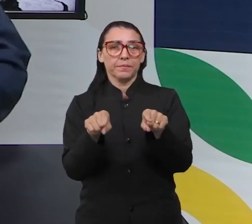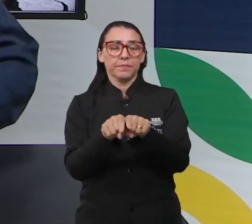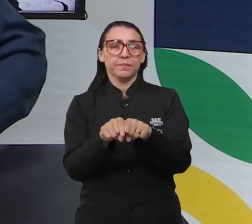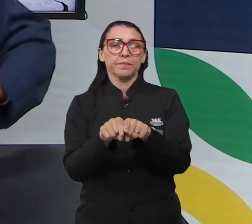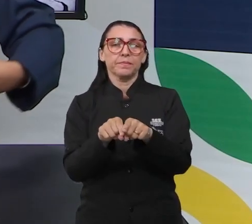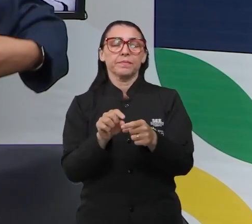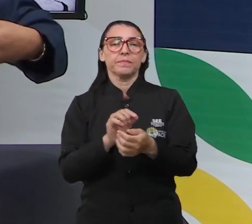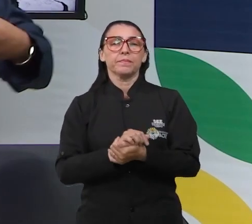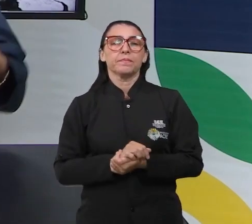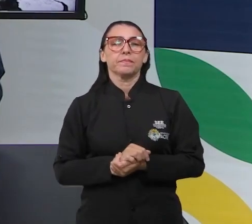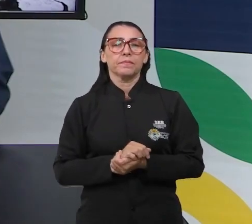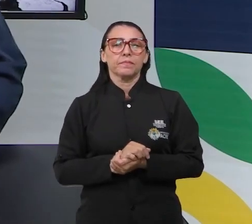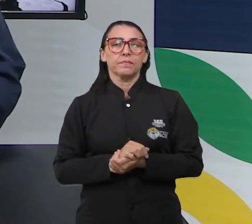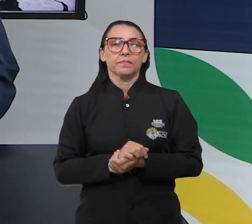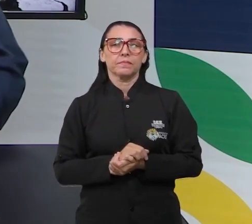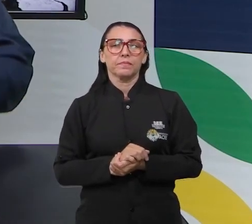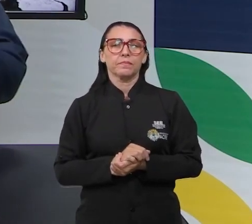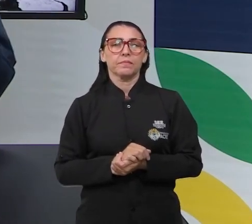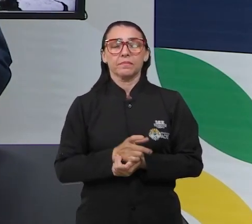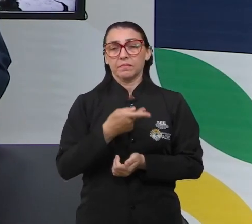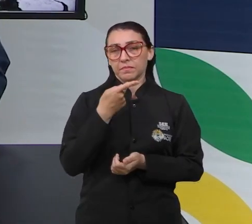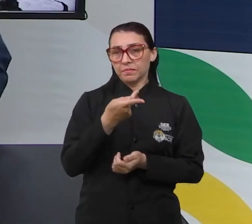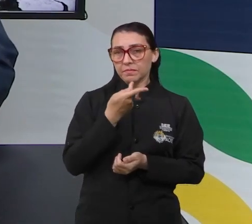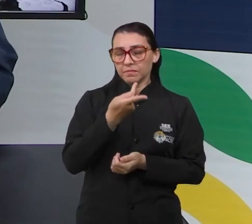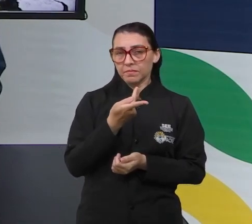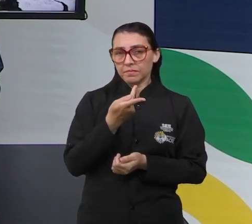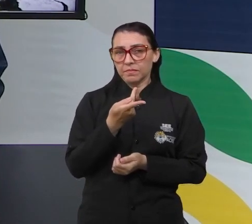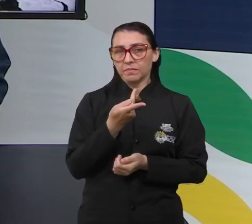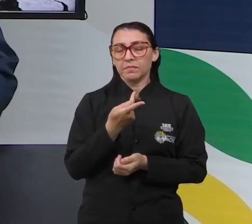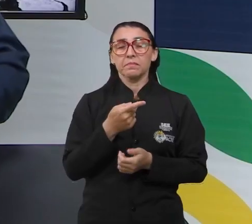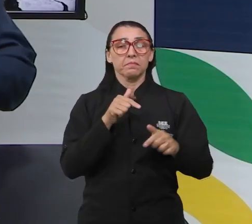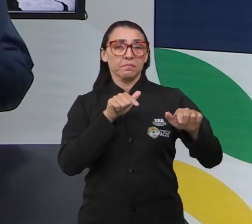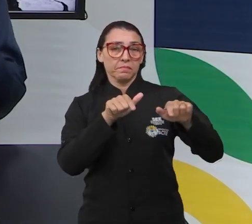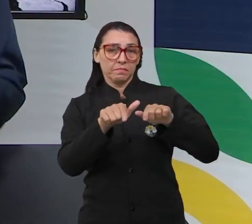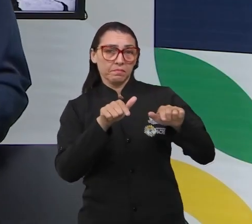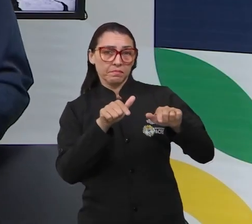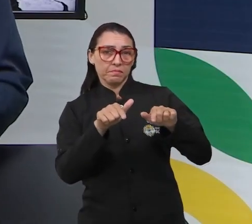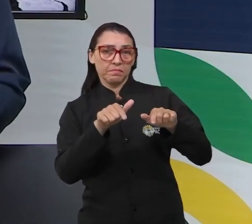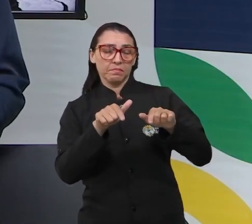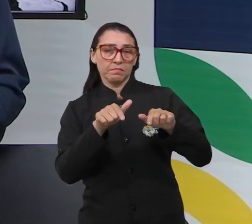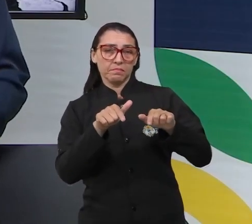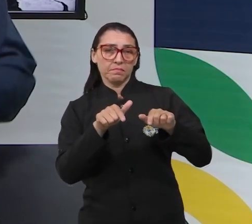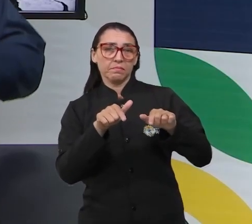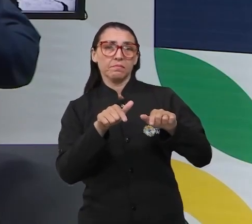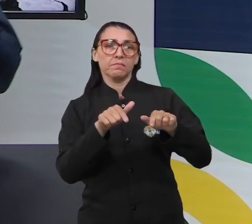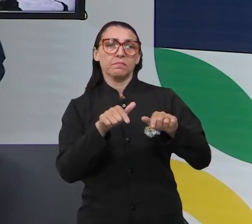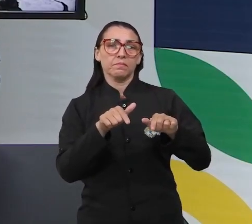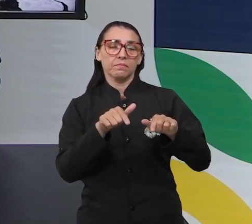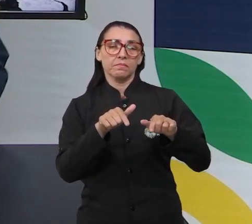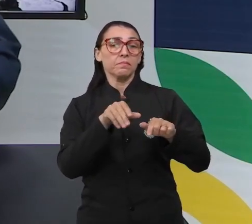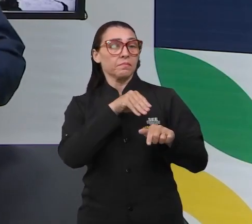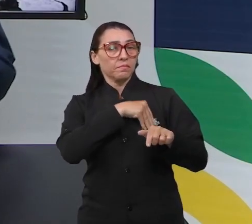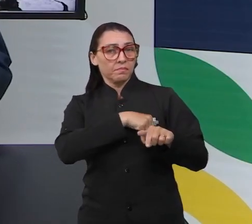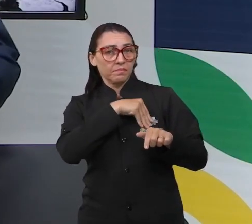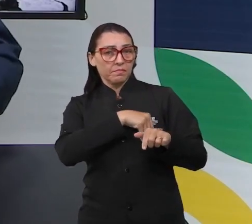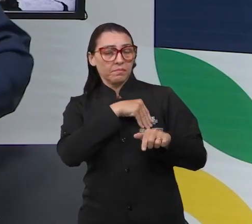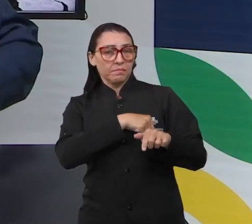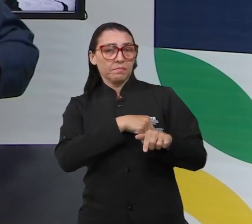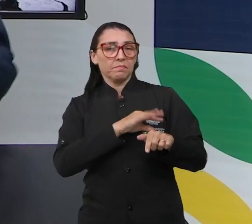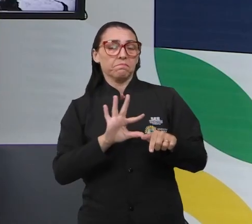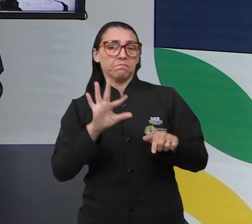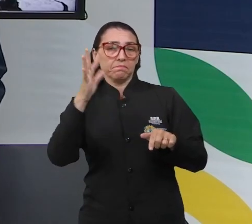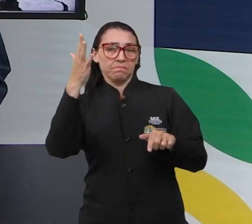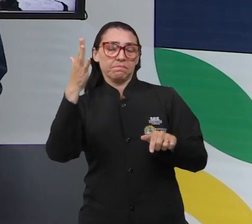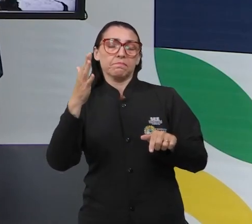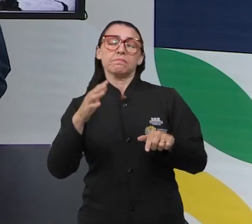vai muito além do que a gente está falando aqui sobre emprego, sobre trabalho, sobre renda. A situação vai